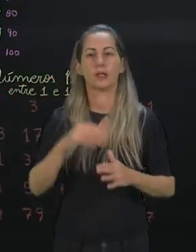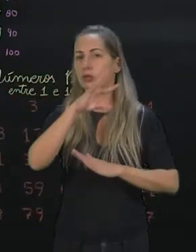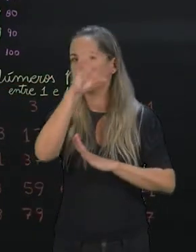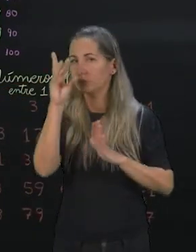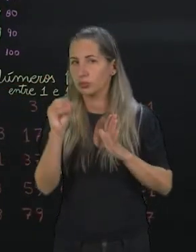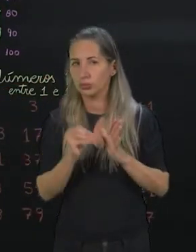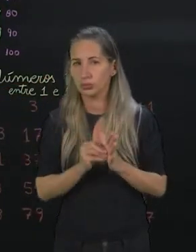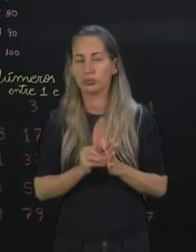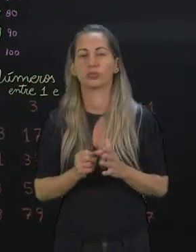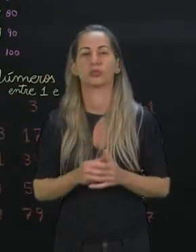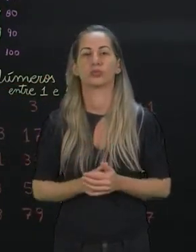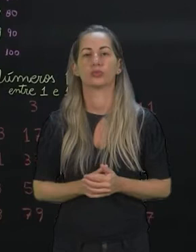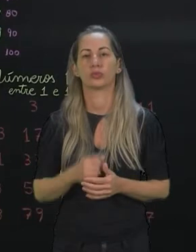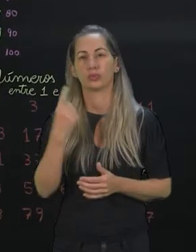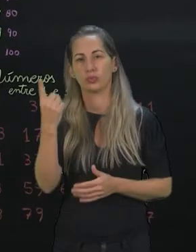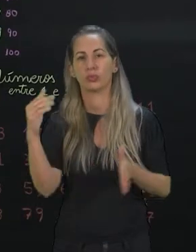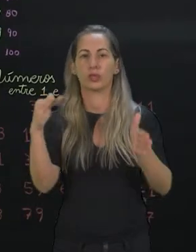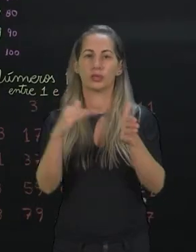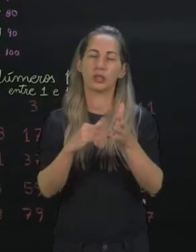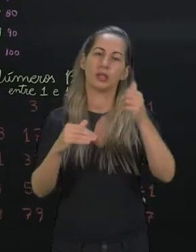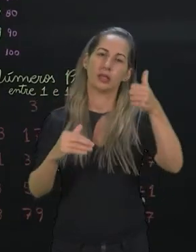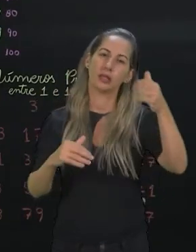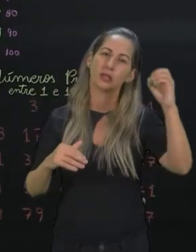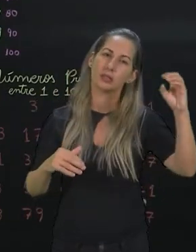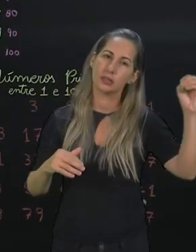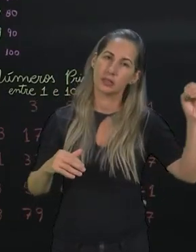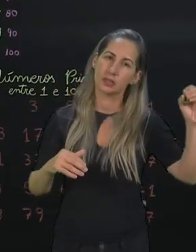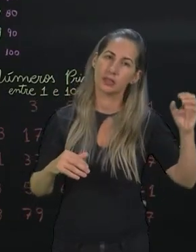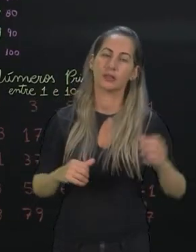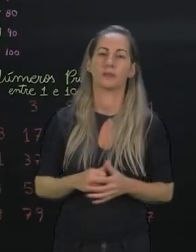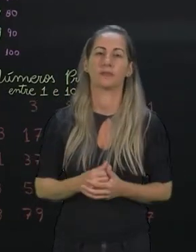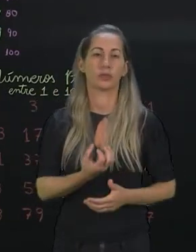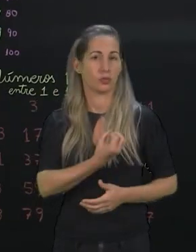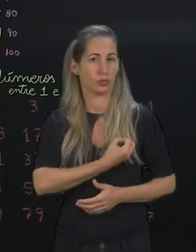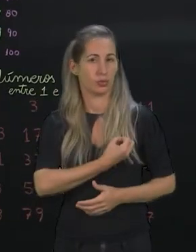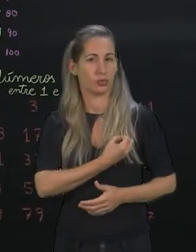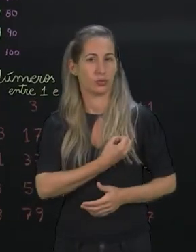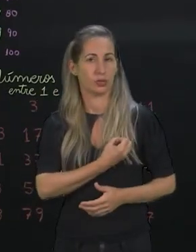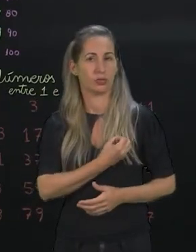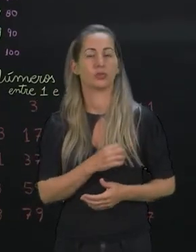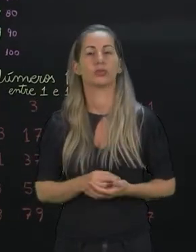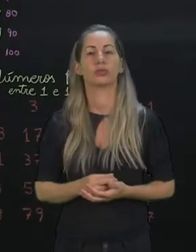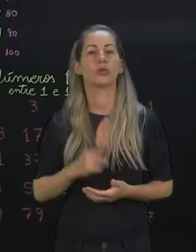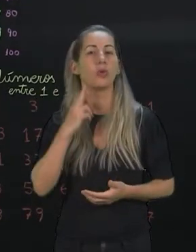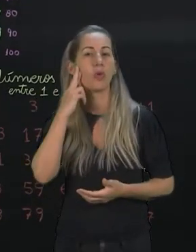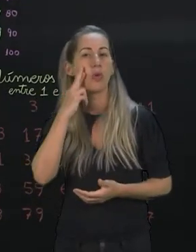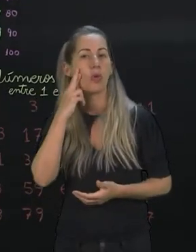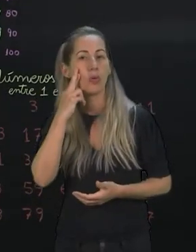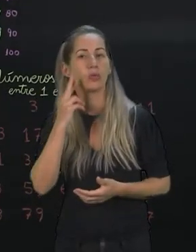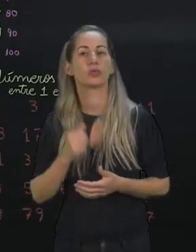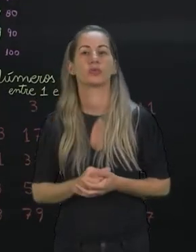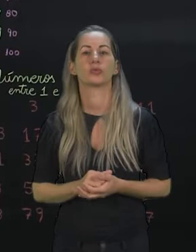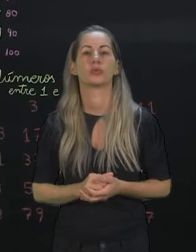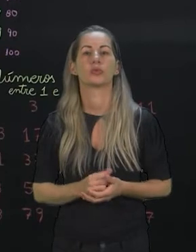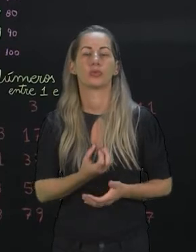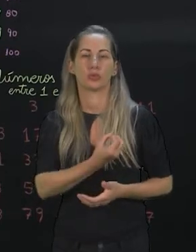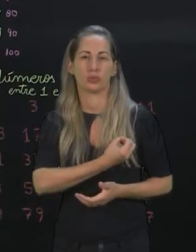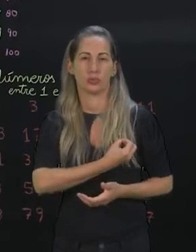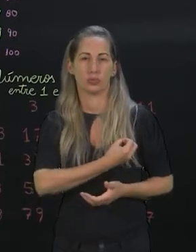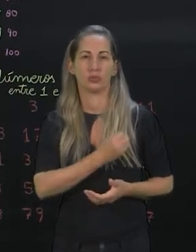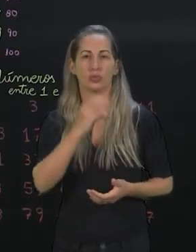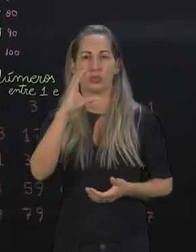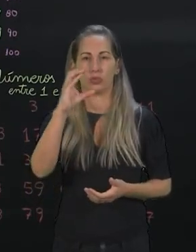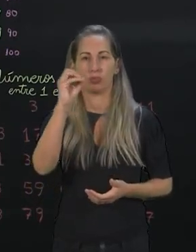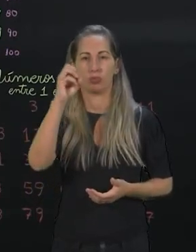todos eles de 1 até 100. Detalhe, esses números que estão aqui de rosa são números compostos,